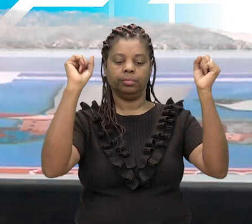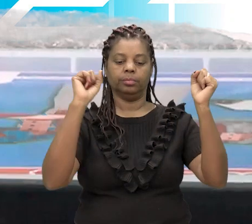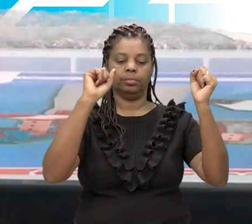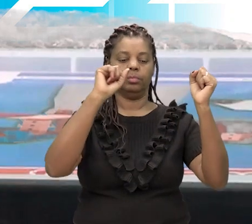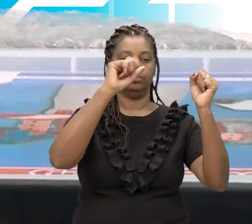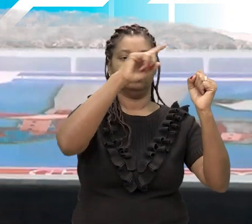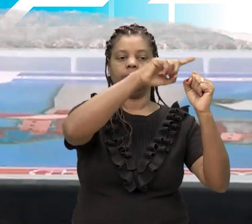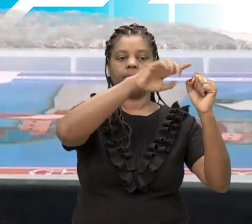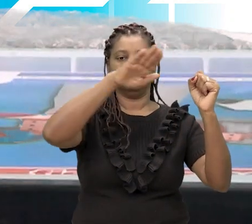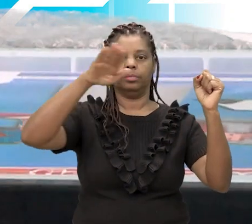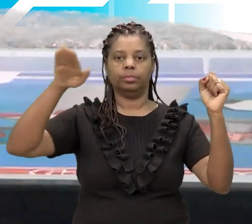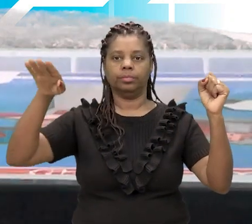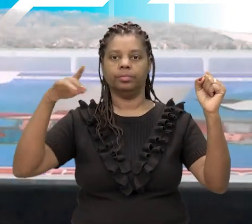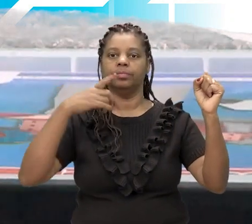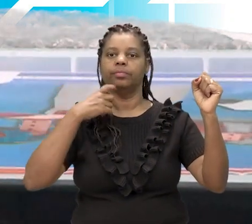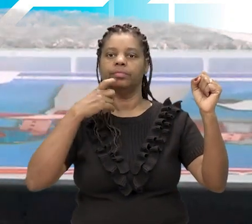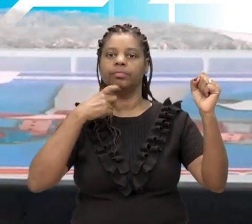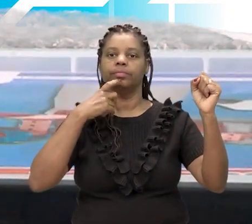De um lado,